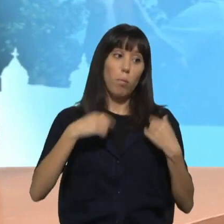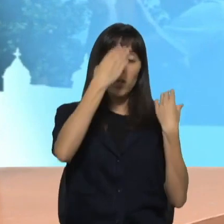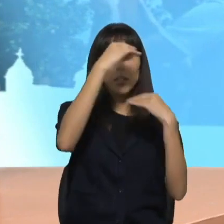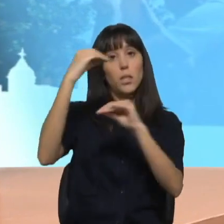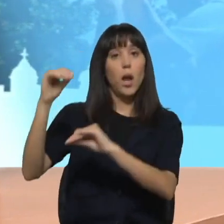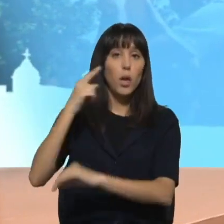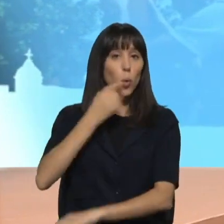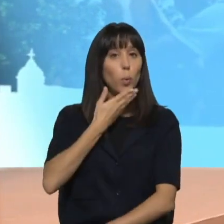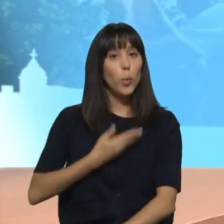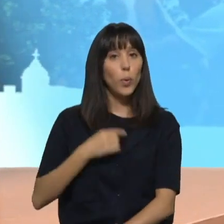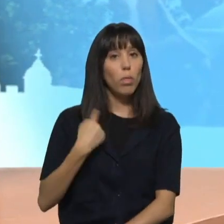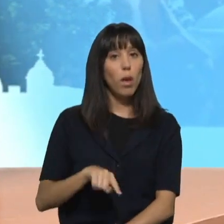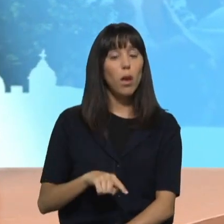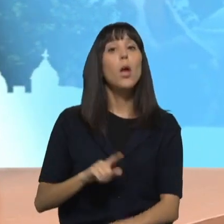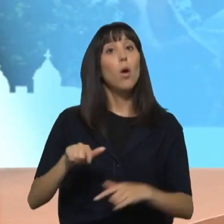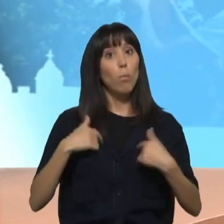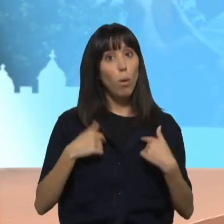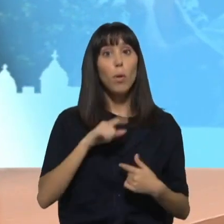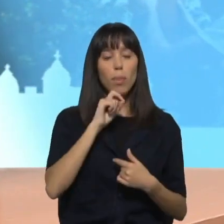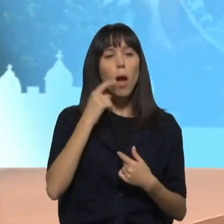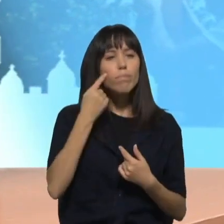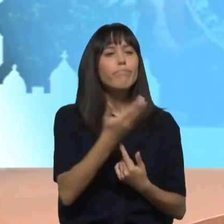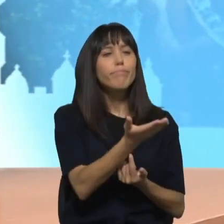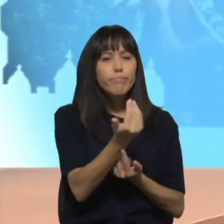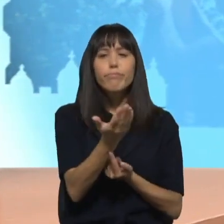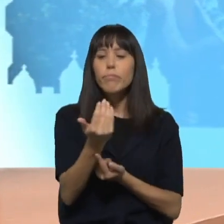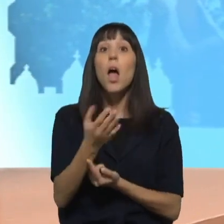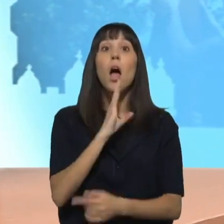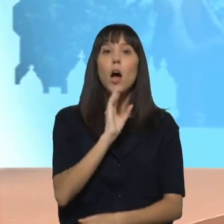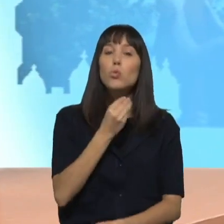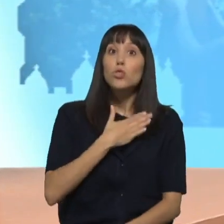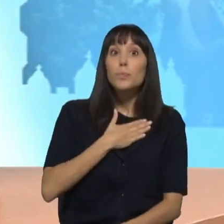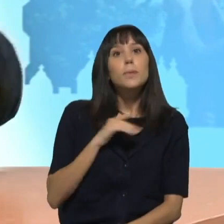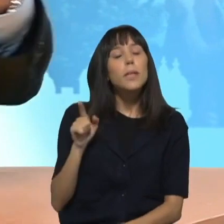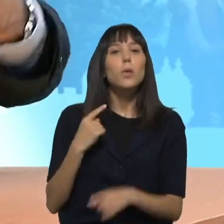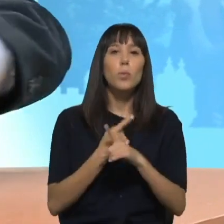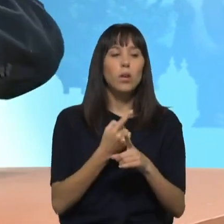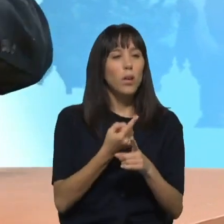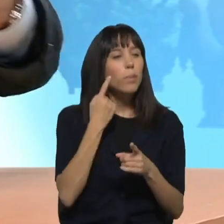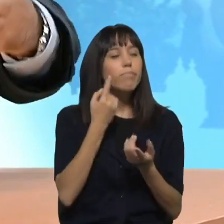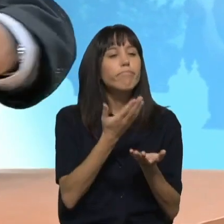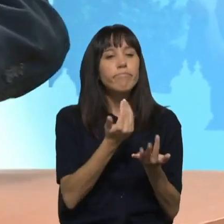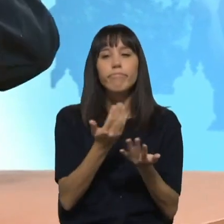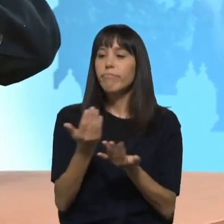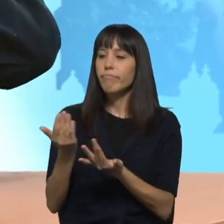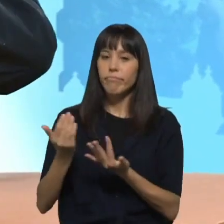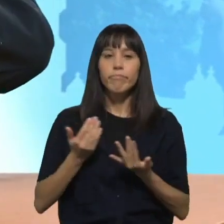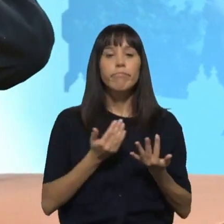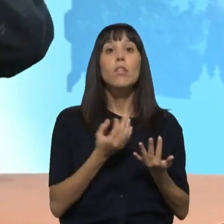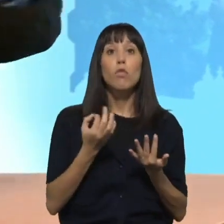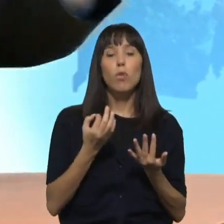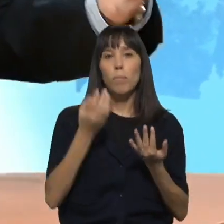sabia. E a capacidade de diálogo. Tinha capacidade, ouvia, e os alunos gostavam muito dele, portanto, começava rapidamente, embora quando foi